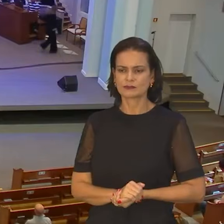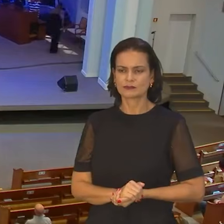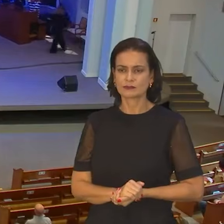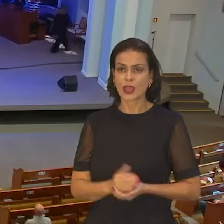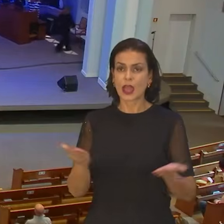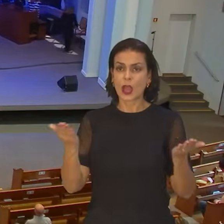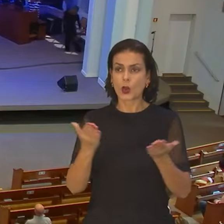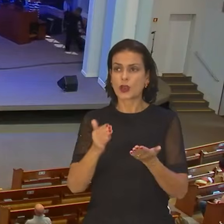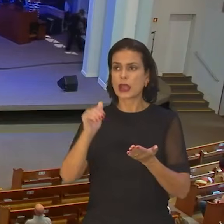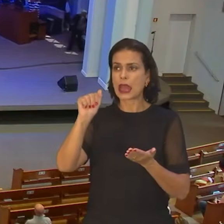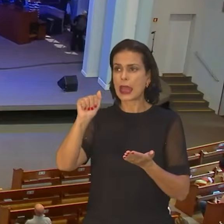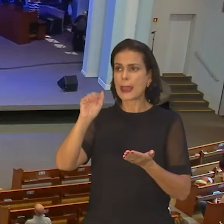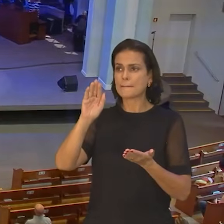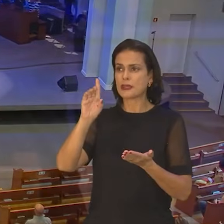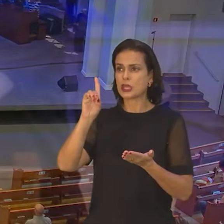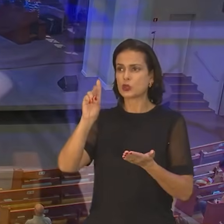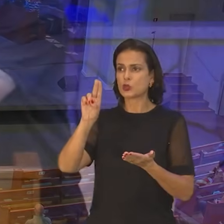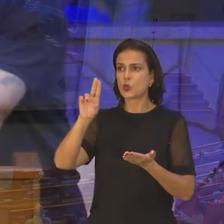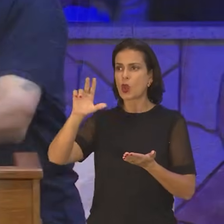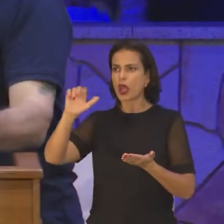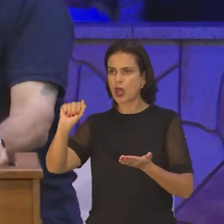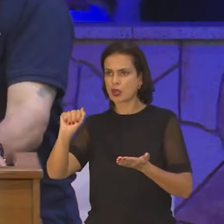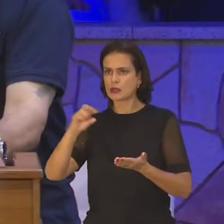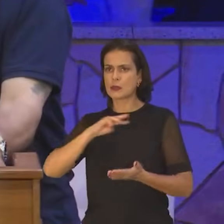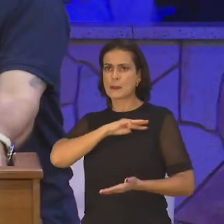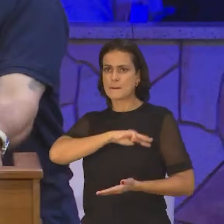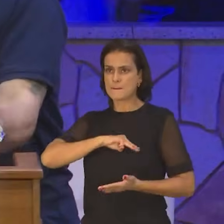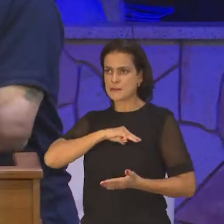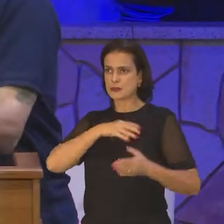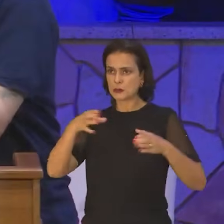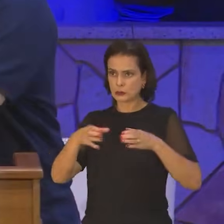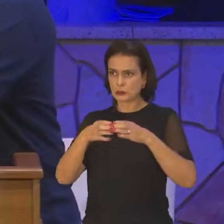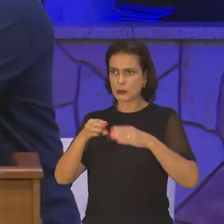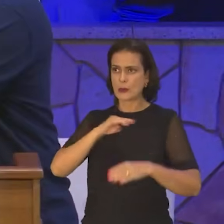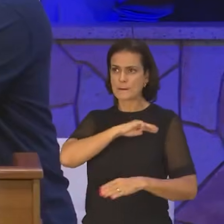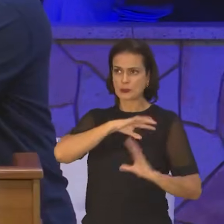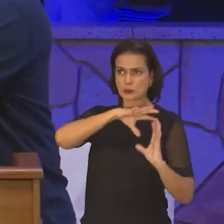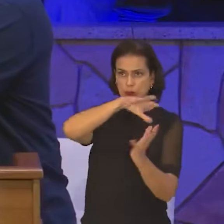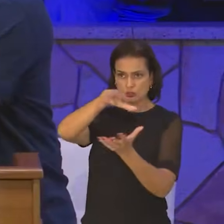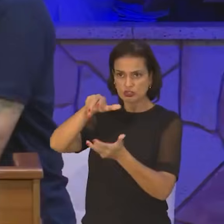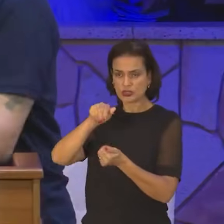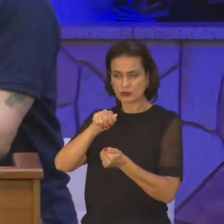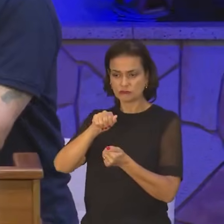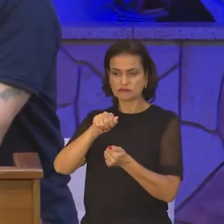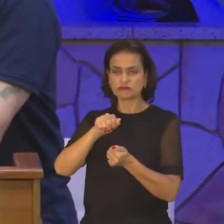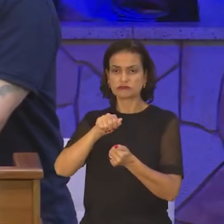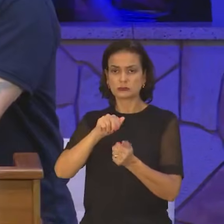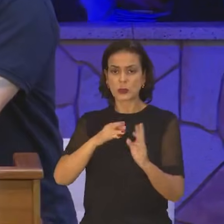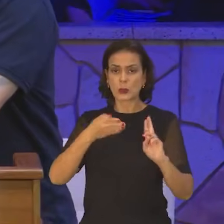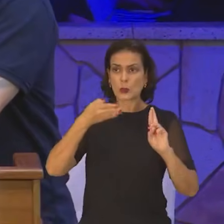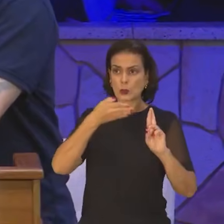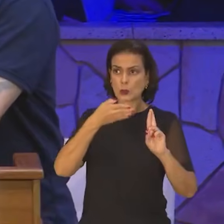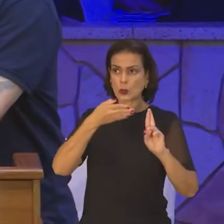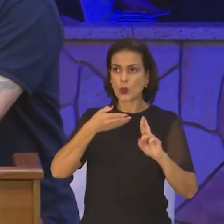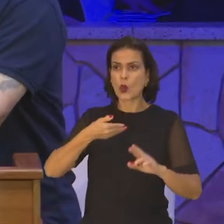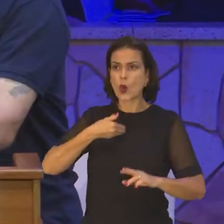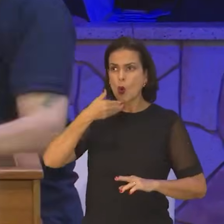Irmão Abdullah Kassem é nosso missionário da Junta de Missões Mundiais, nosso representante no Oriente